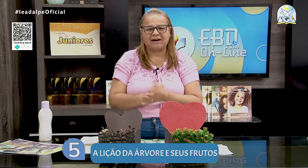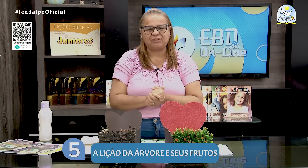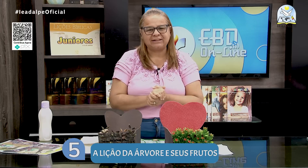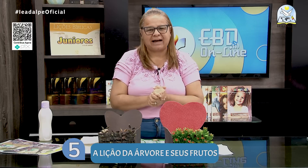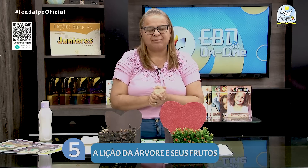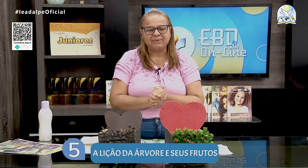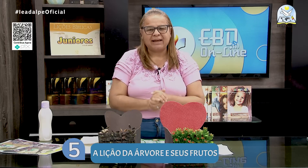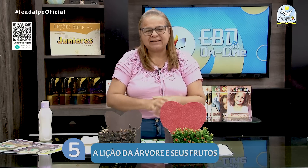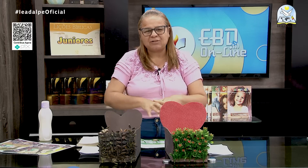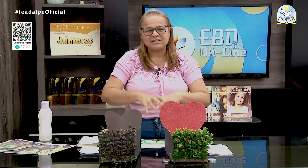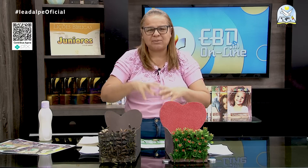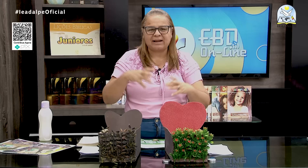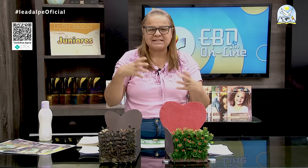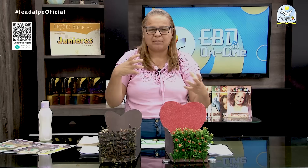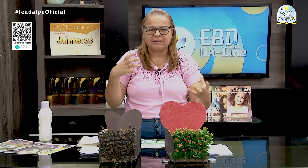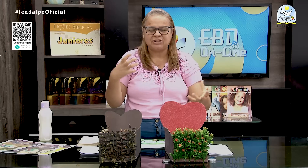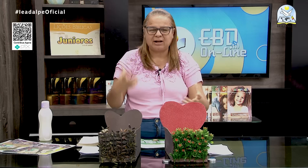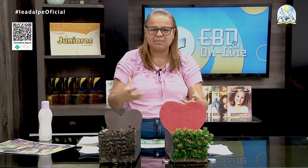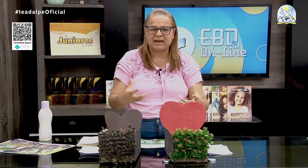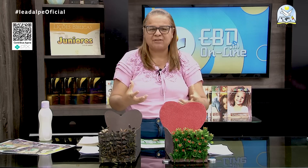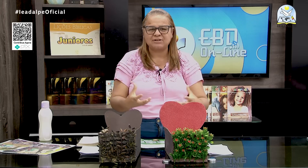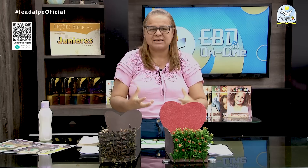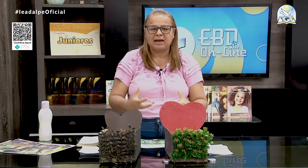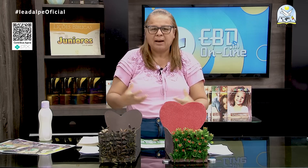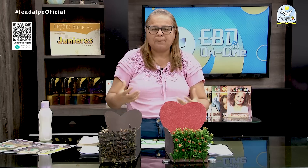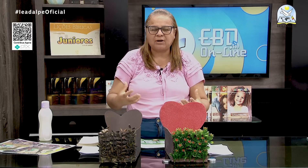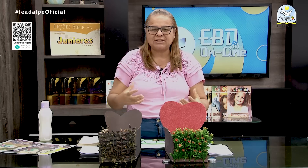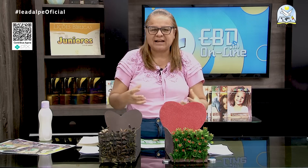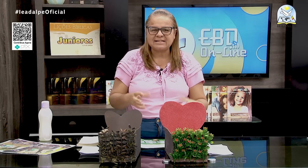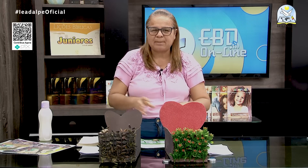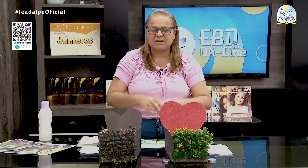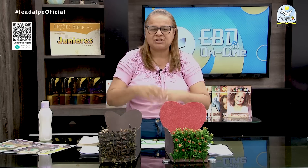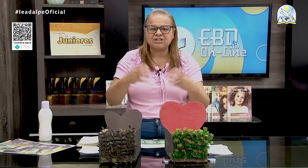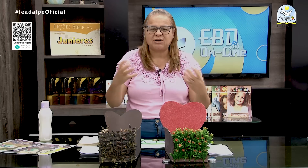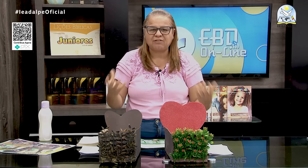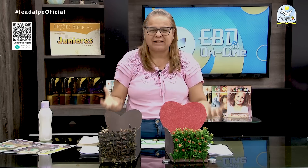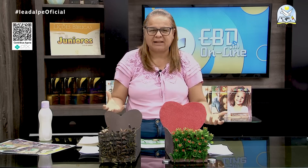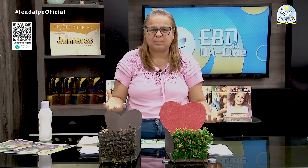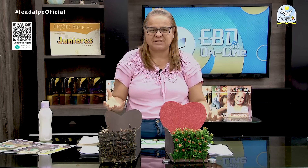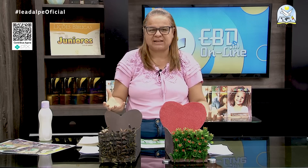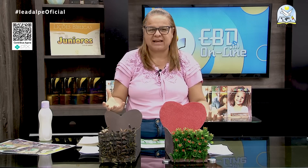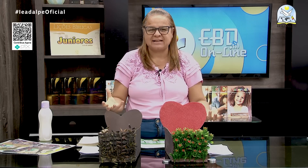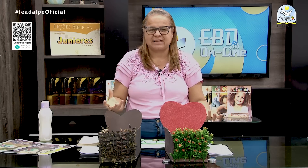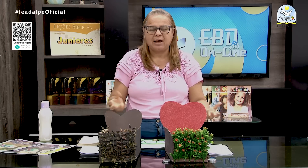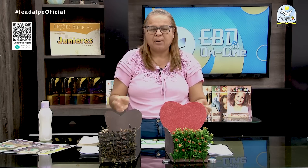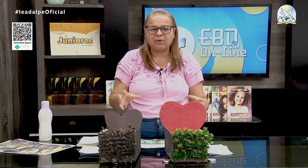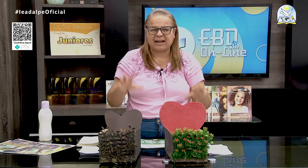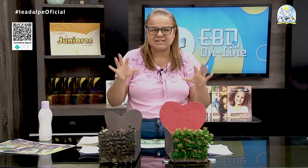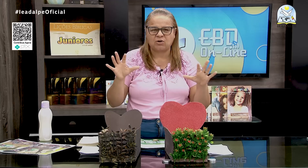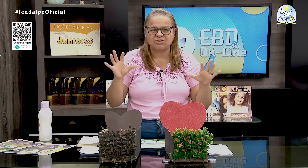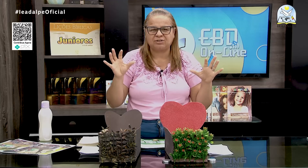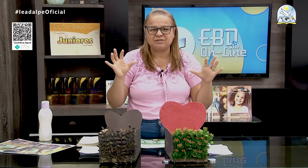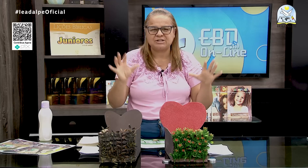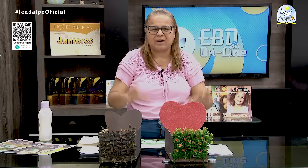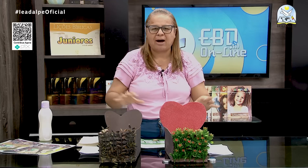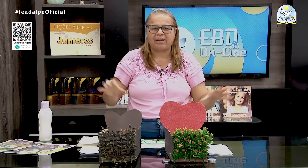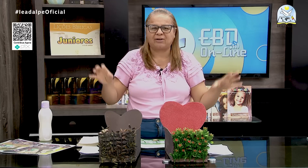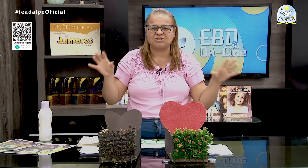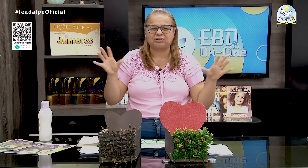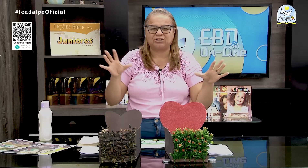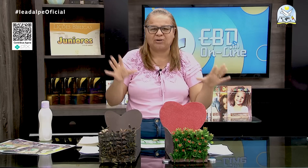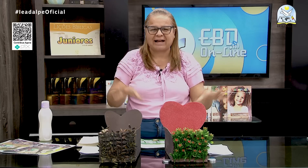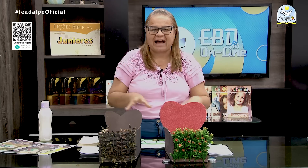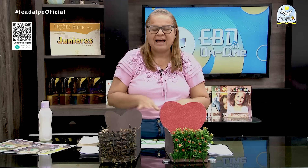frutos que a árvore dá Então vai ser uma lição bem dinâmica que você pode trazer bastante novidade para as crianças porque elas gostam de visual